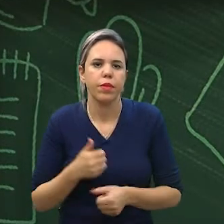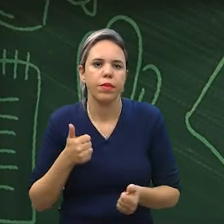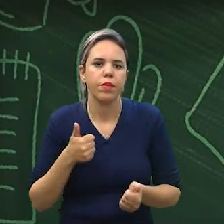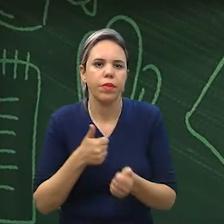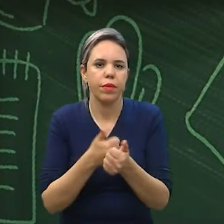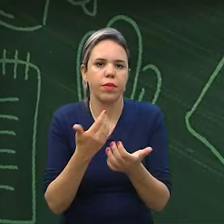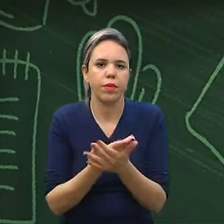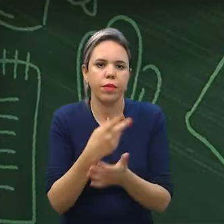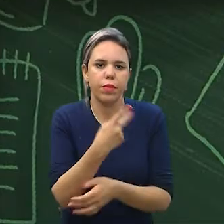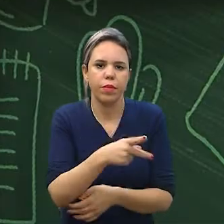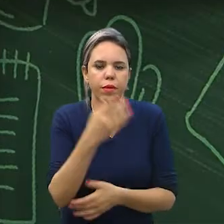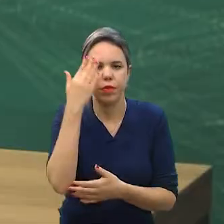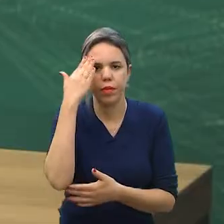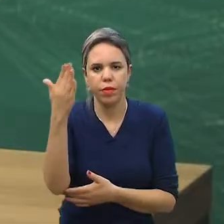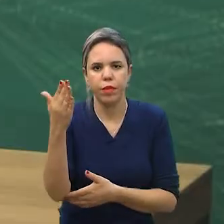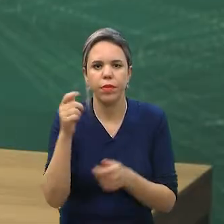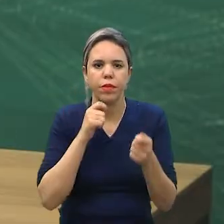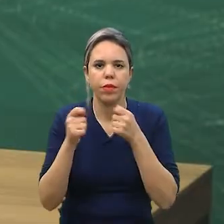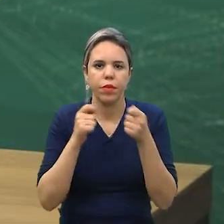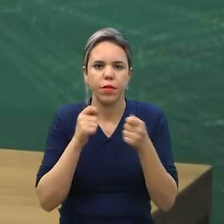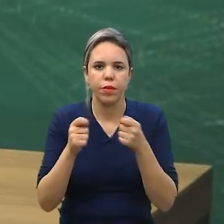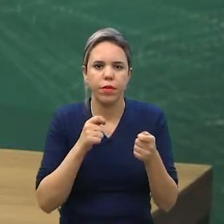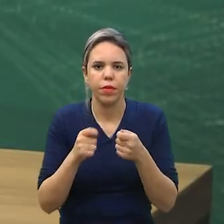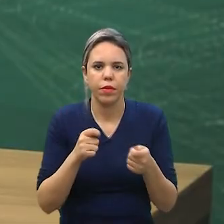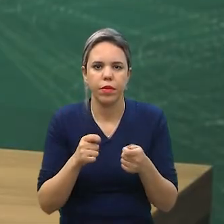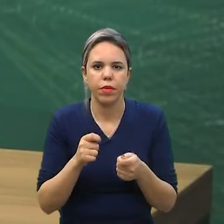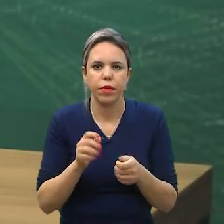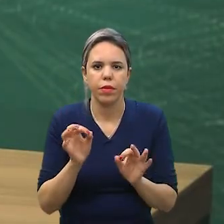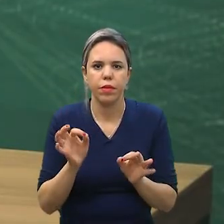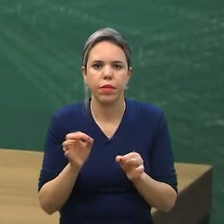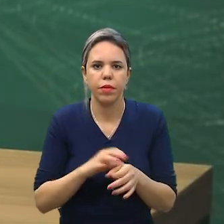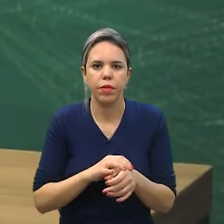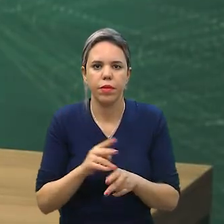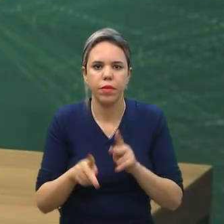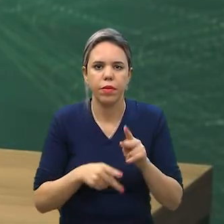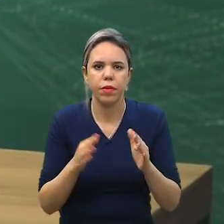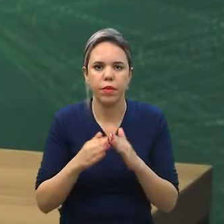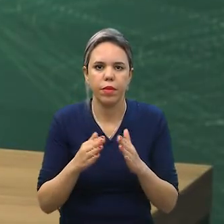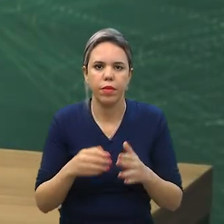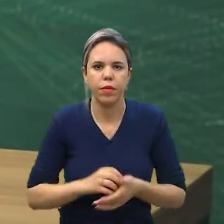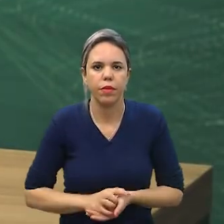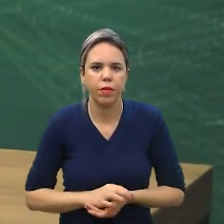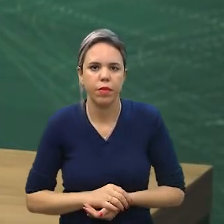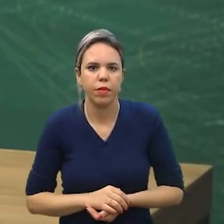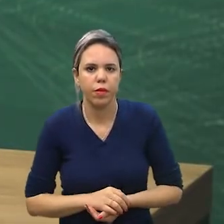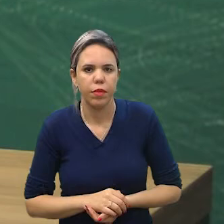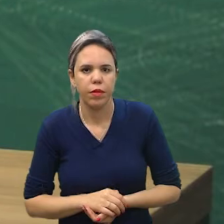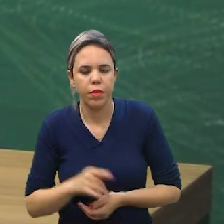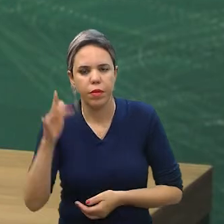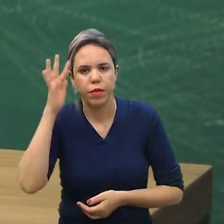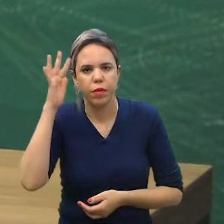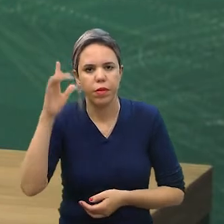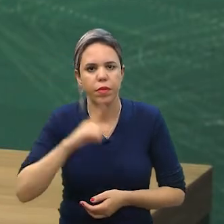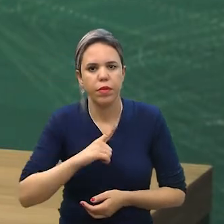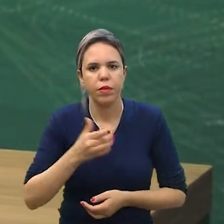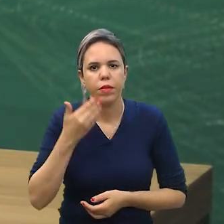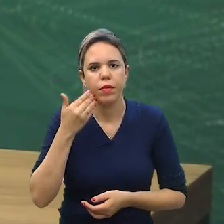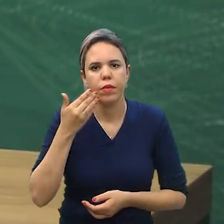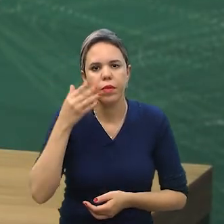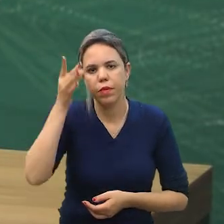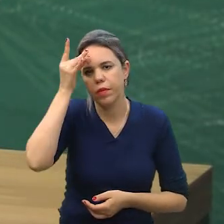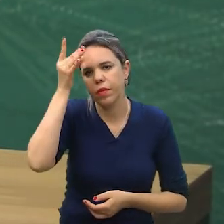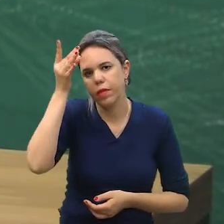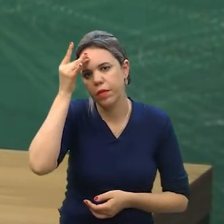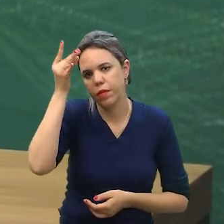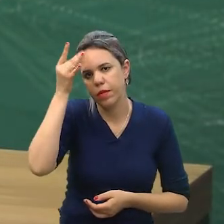acompanhar as aulas dela. Muito obrigado pela entrevista. Certamente o pessoal que está em casa, imagino que tenha tirado um